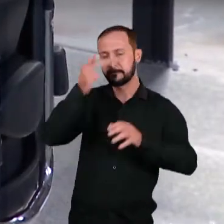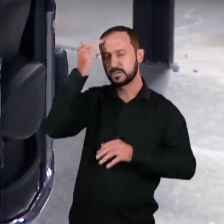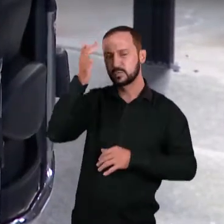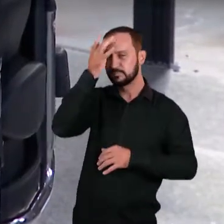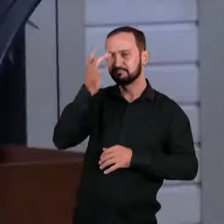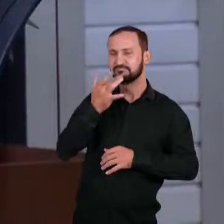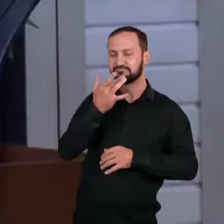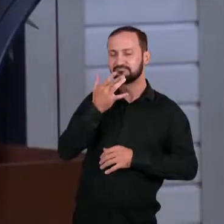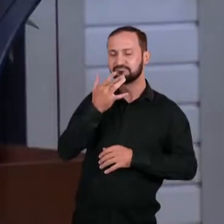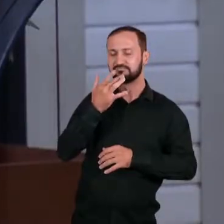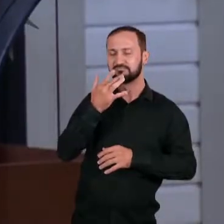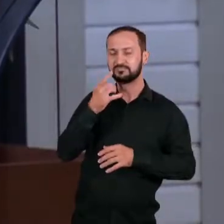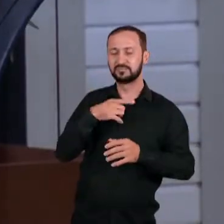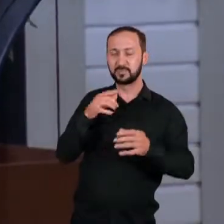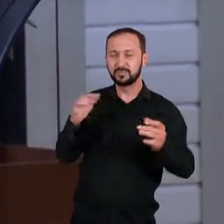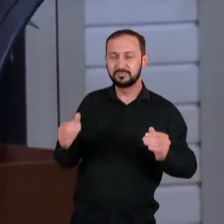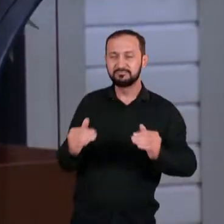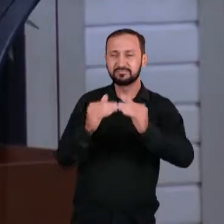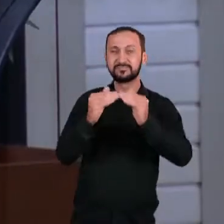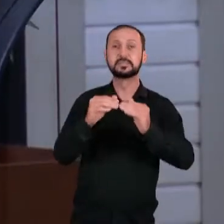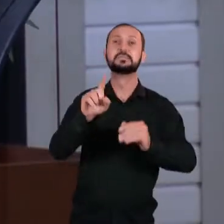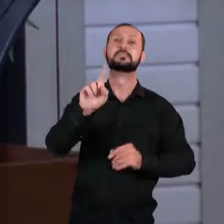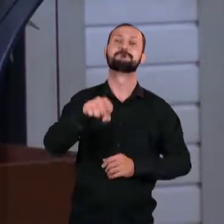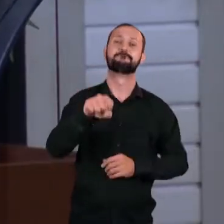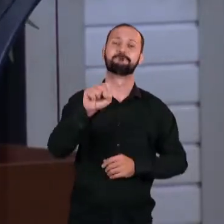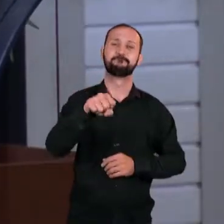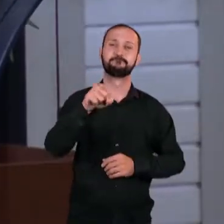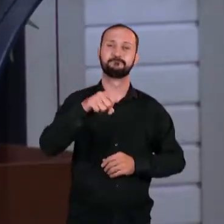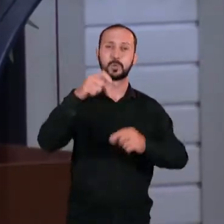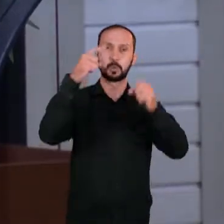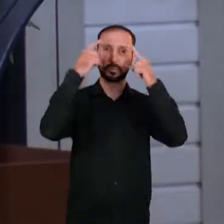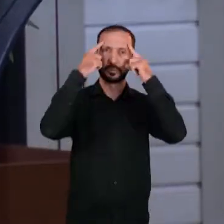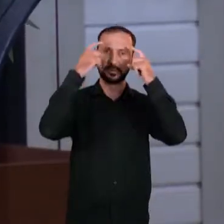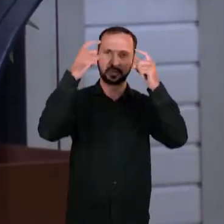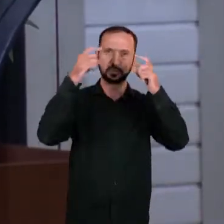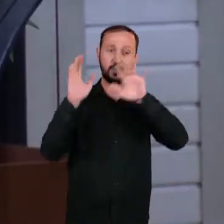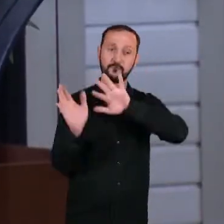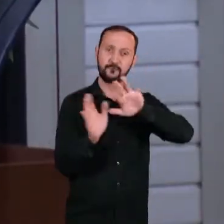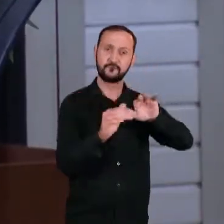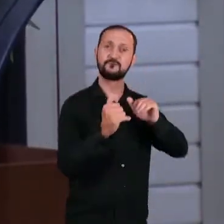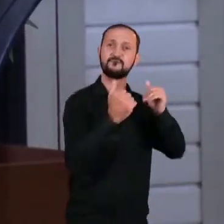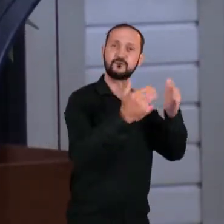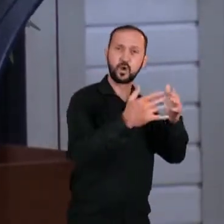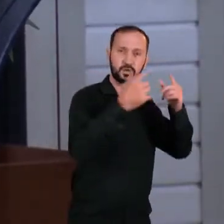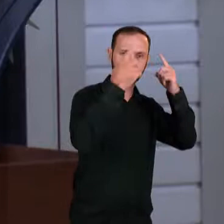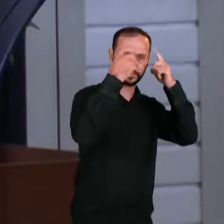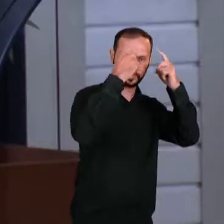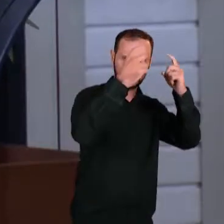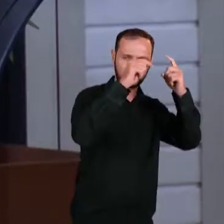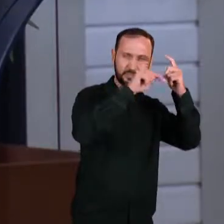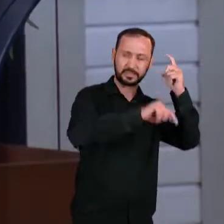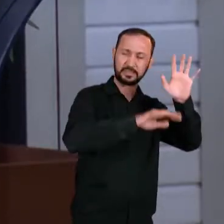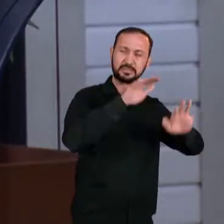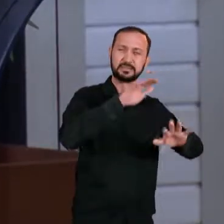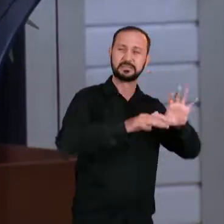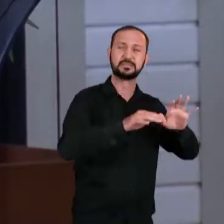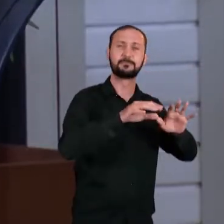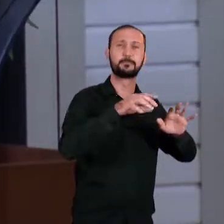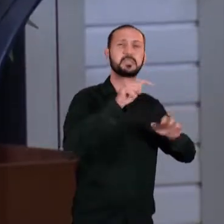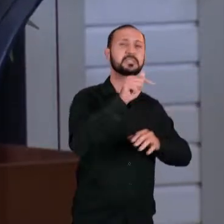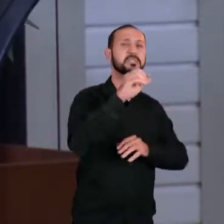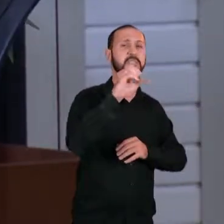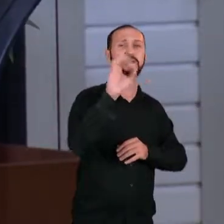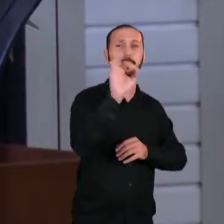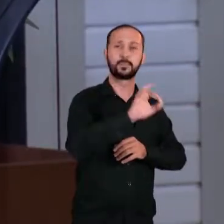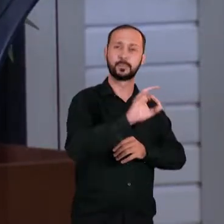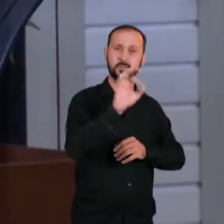nisso? Tem bastante. O estresse, por si só, sem ser dentro do burnout, estima-se que até 70% dos trabalhadores, em algum